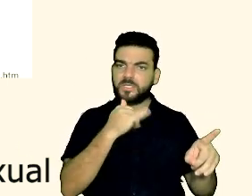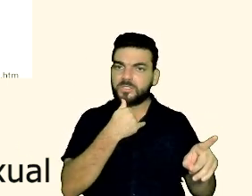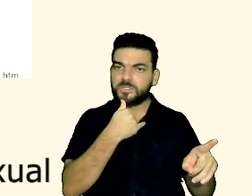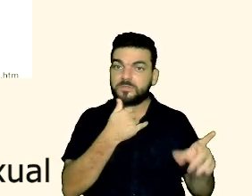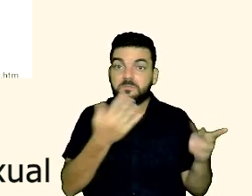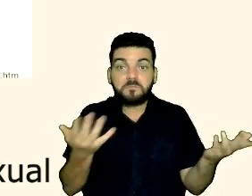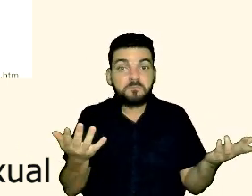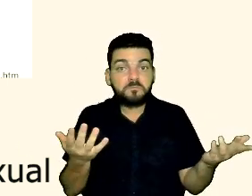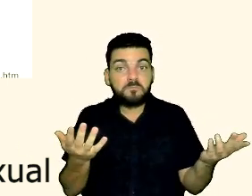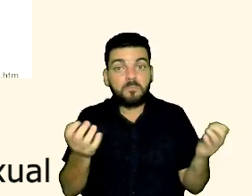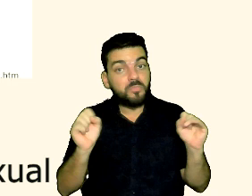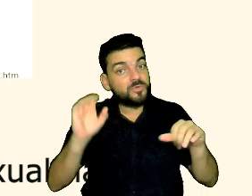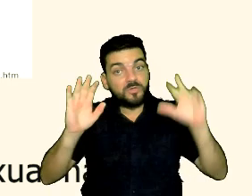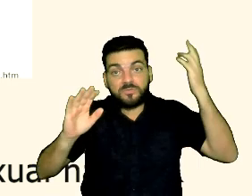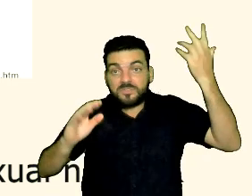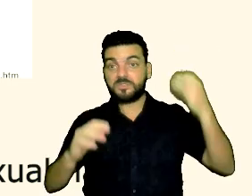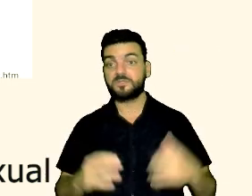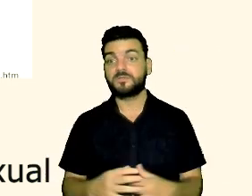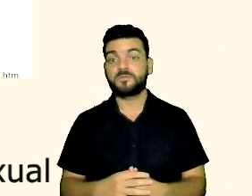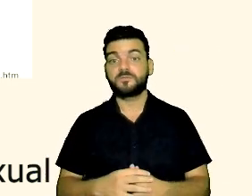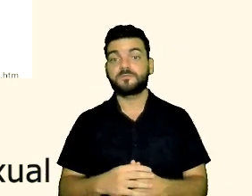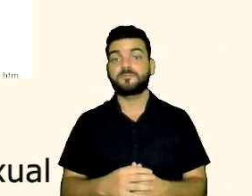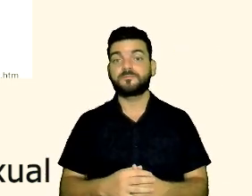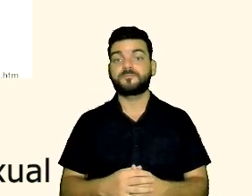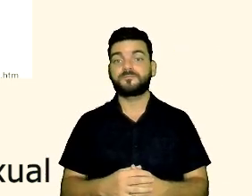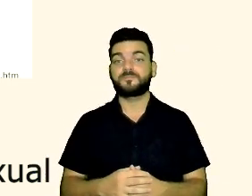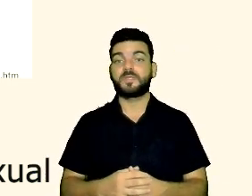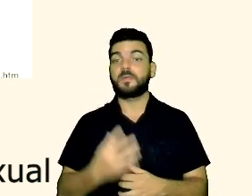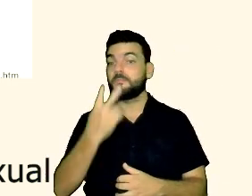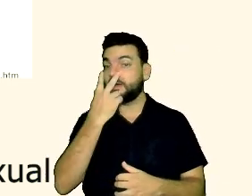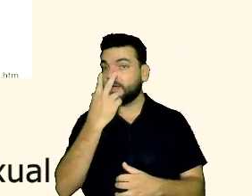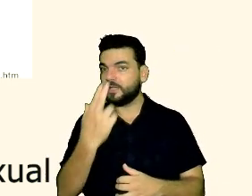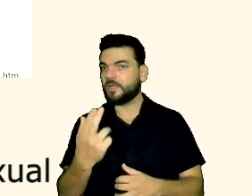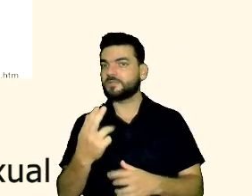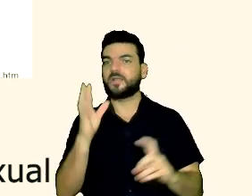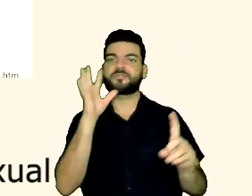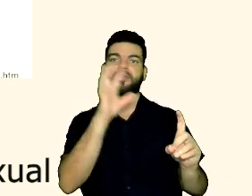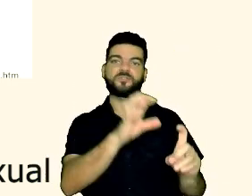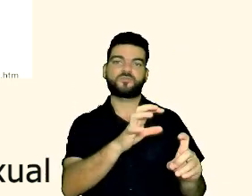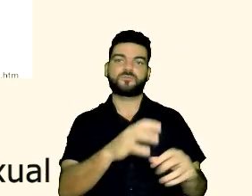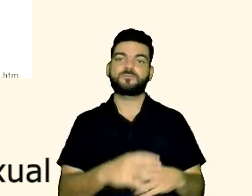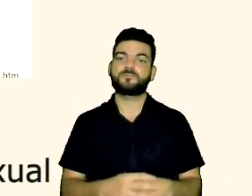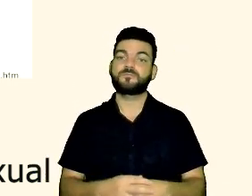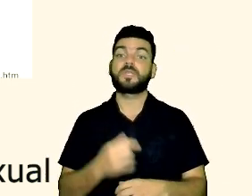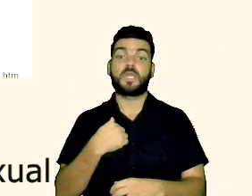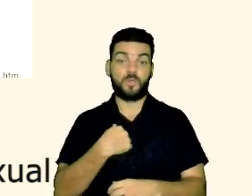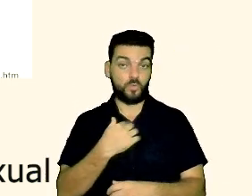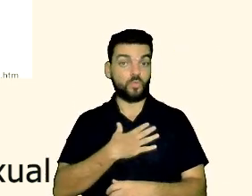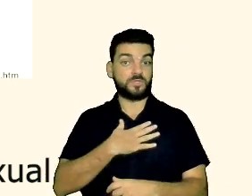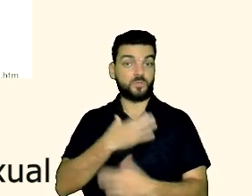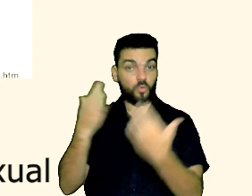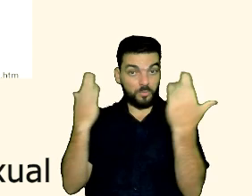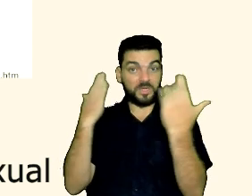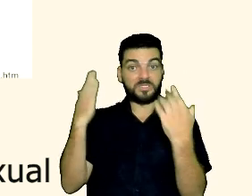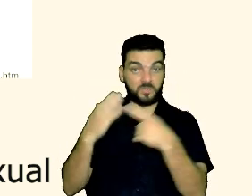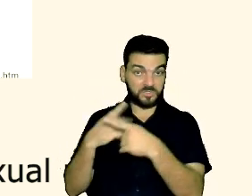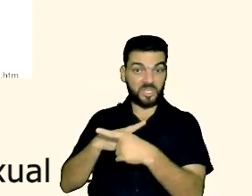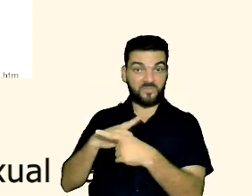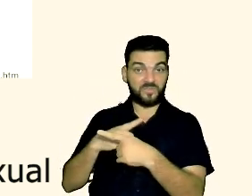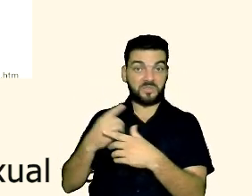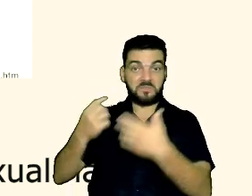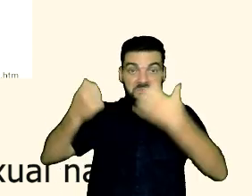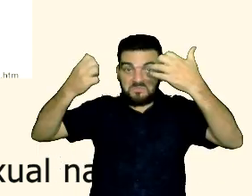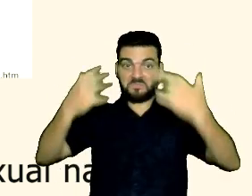assediadora. Então, eu achei bem interessante o foco, para além do dano, ir para a situação assediadora, porque ela está mergulhada